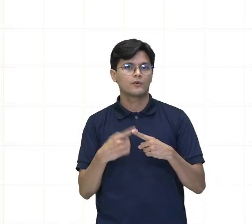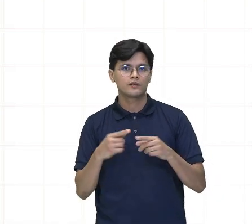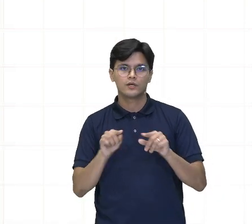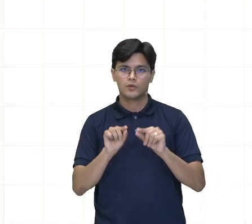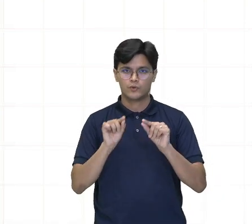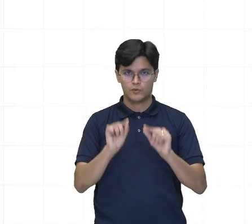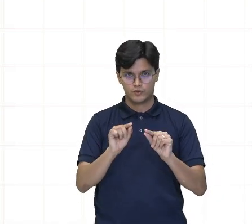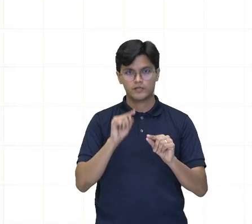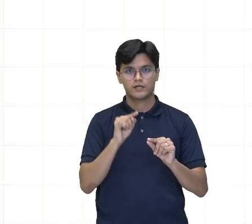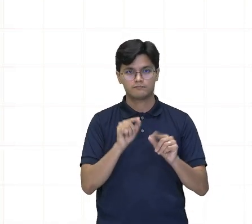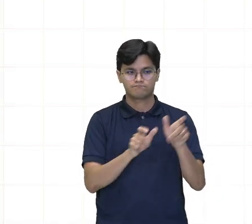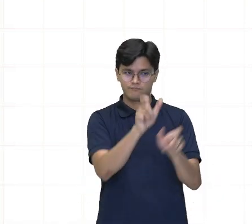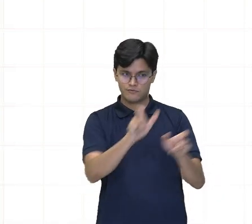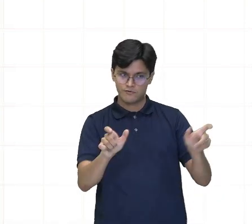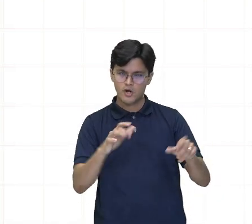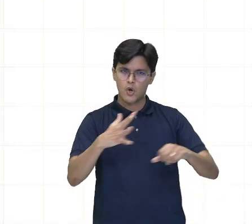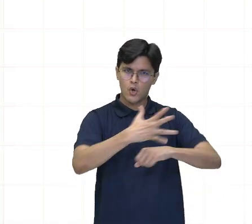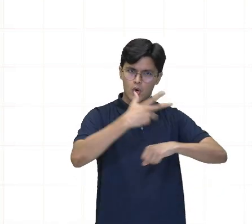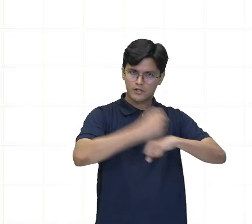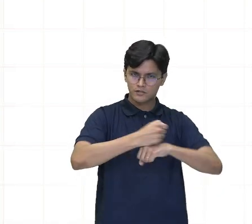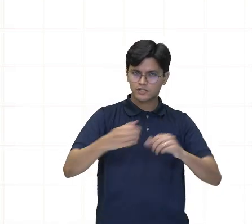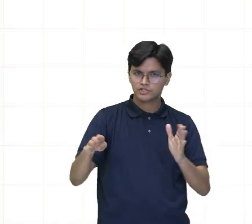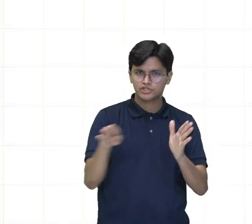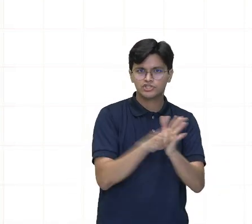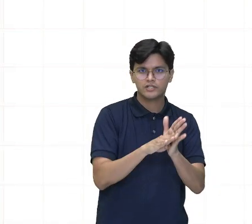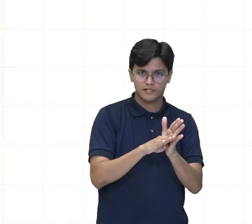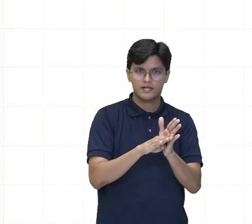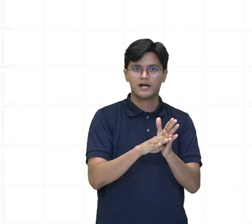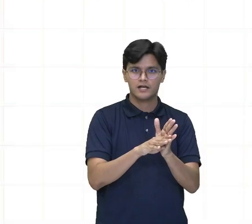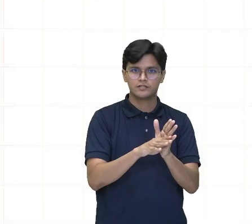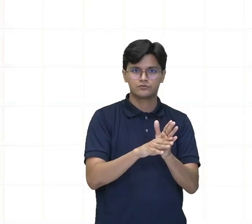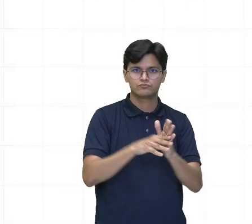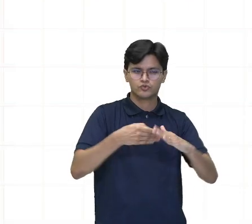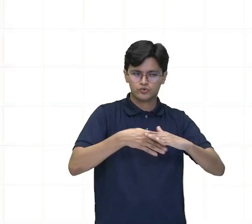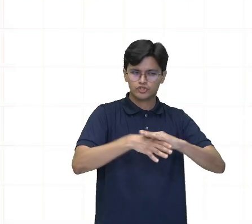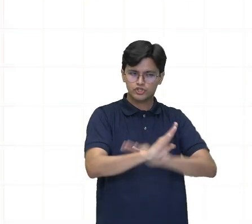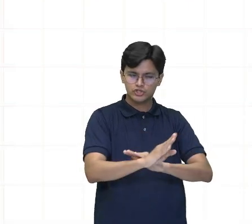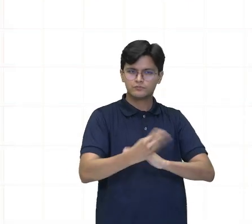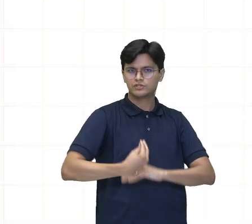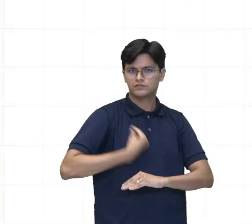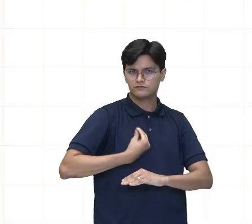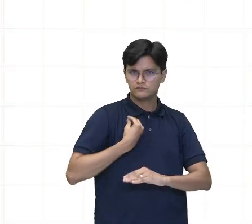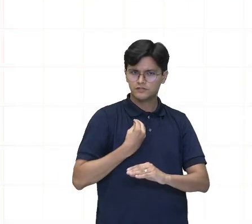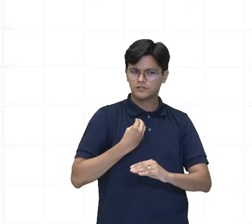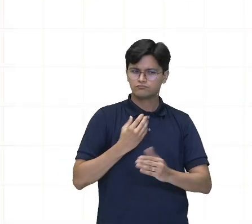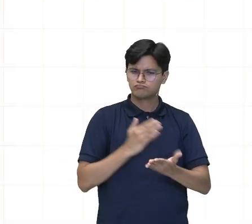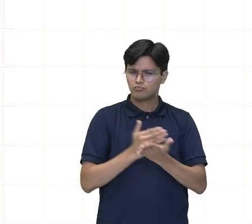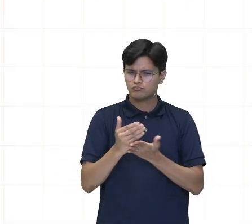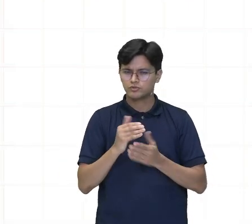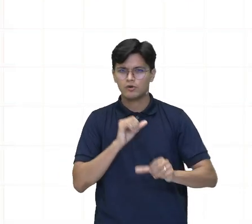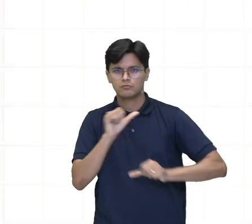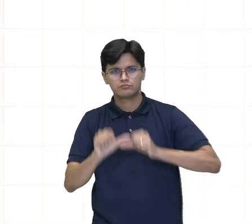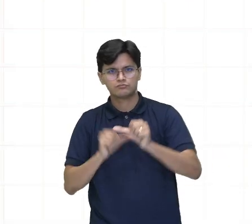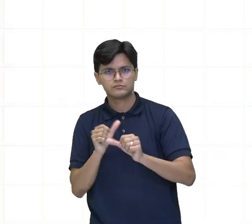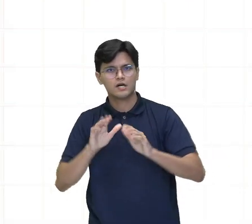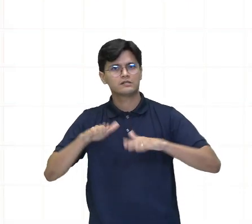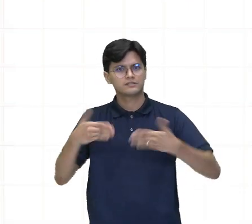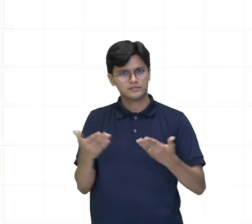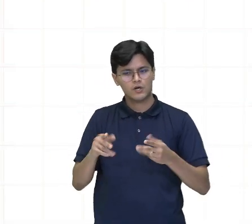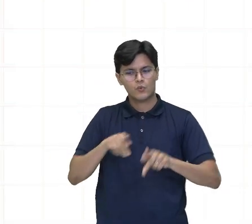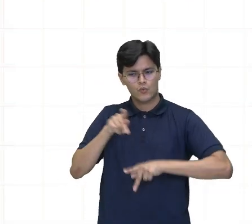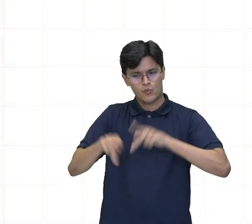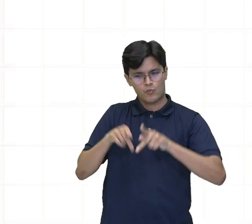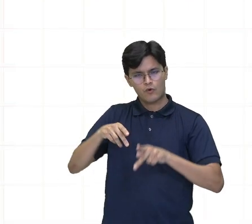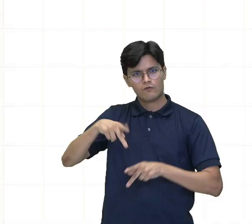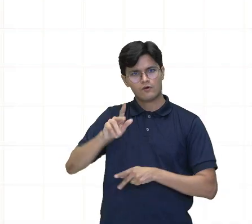que o colonizador chegava, o seu modo de vida foi totalmente modificado. E isso fez com que os cambebas acabassem